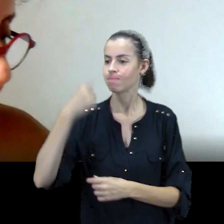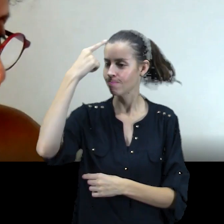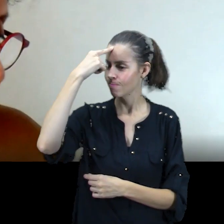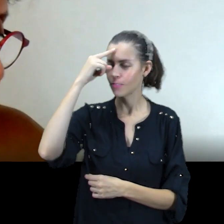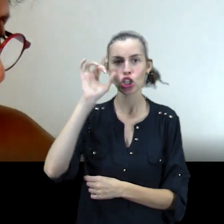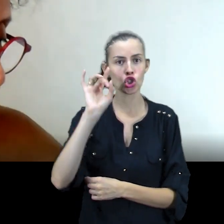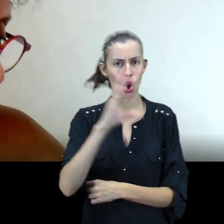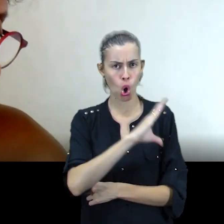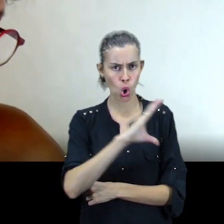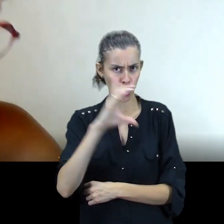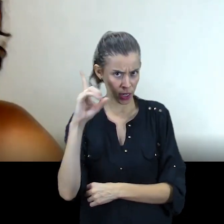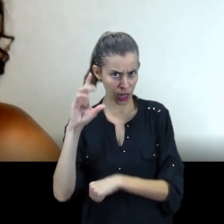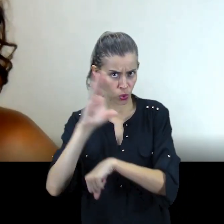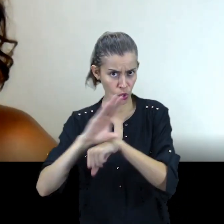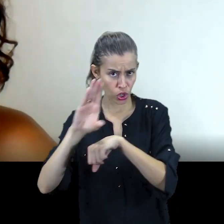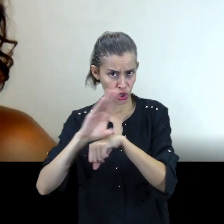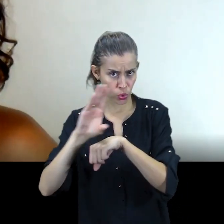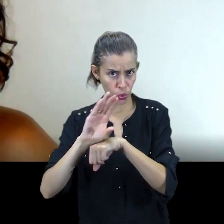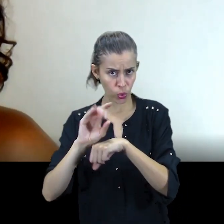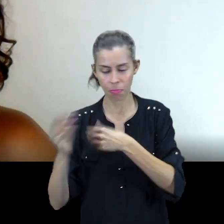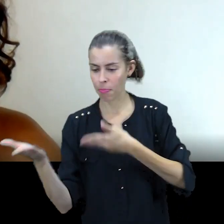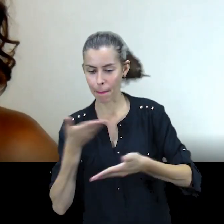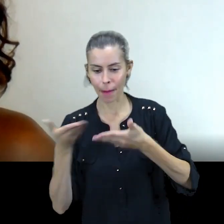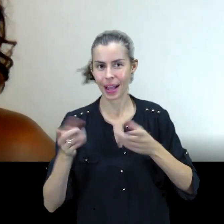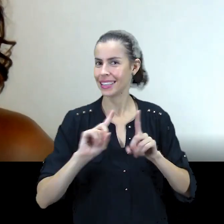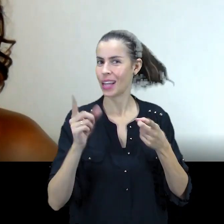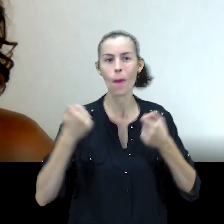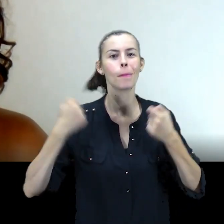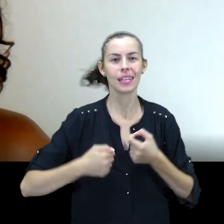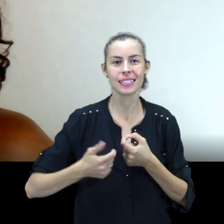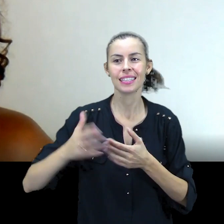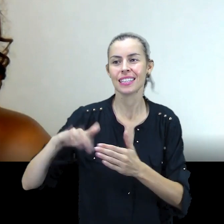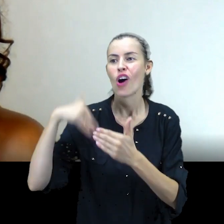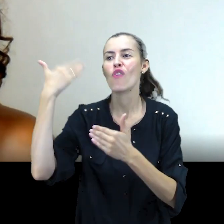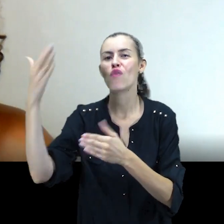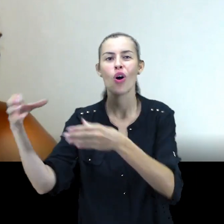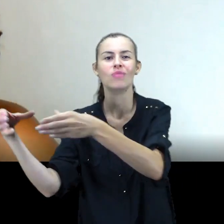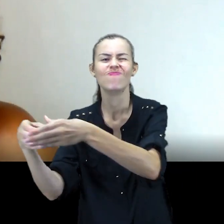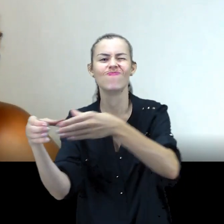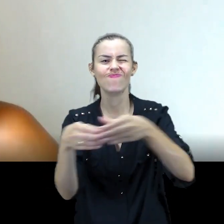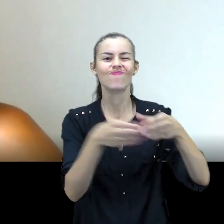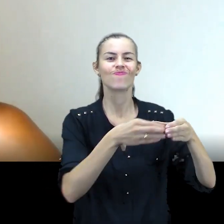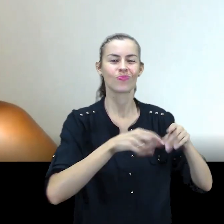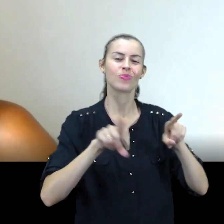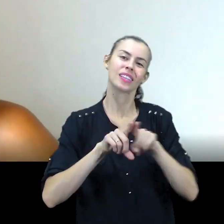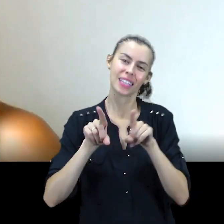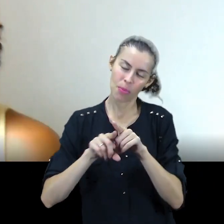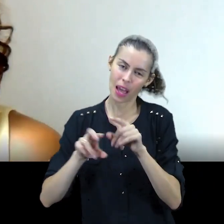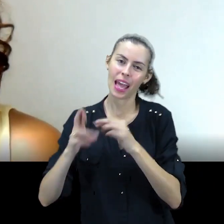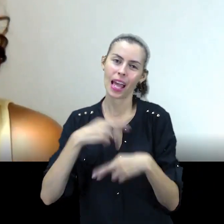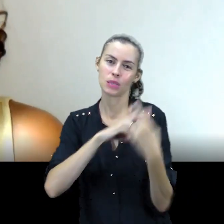um dos problemas, as dificuldades que vocês têm é o registro da extensão, né, que vocês fazem manualmente, E para a gente,